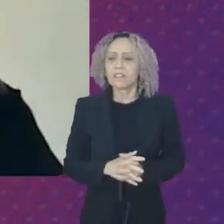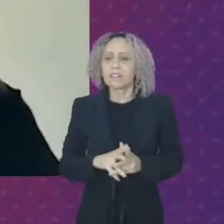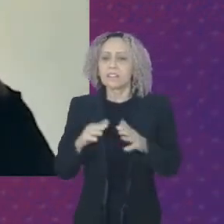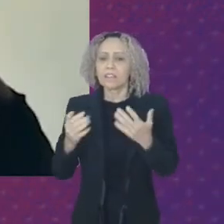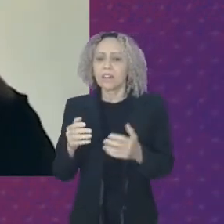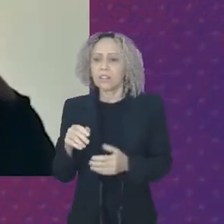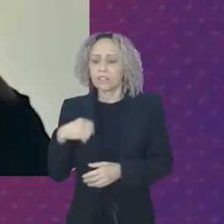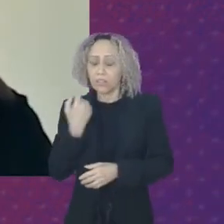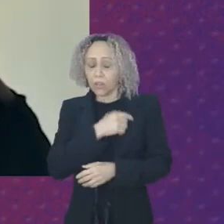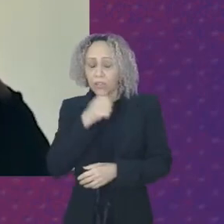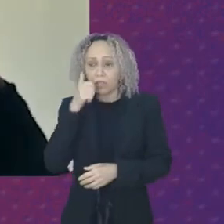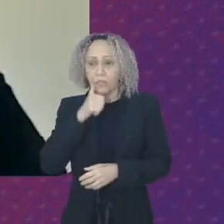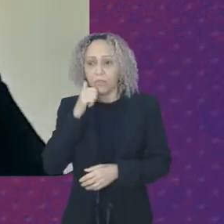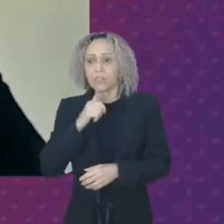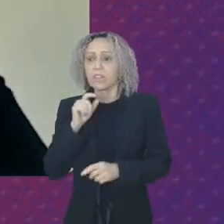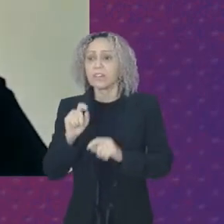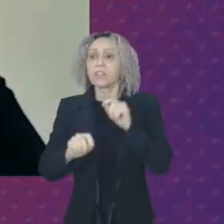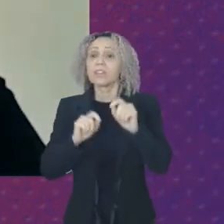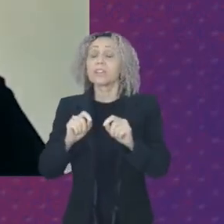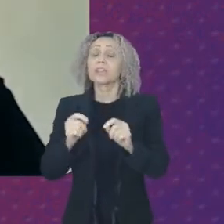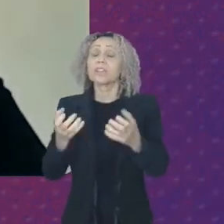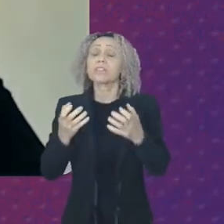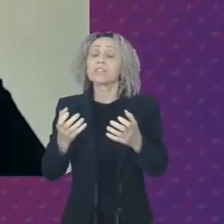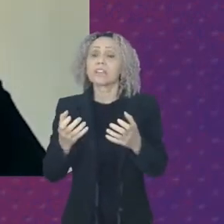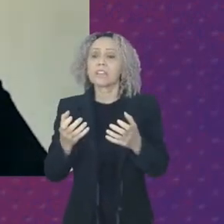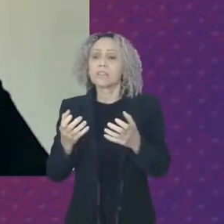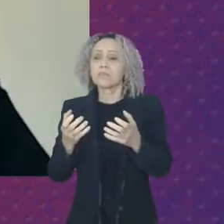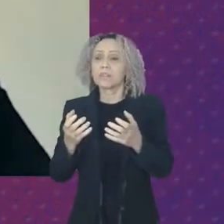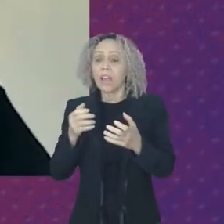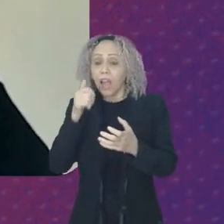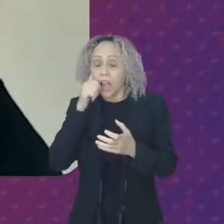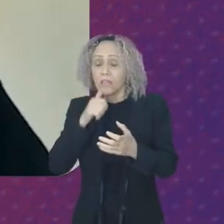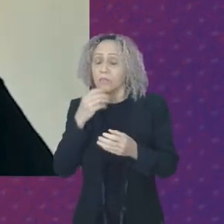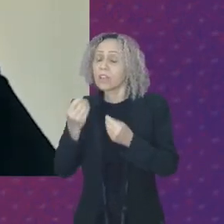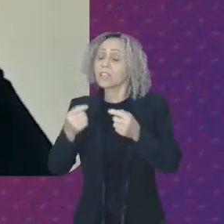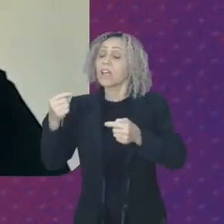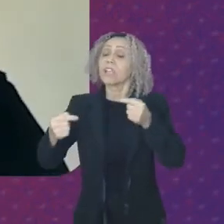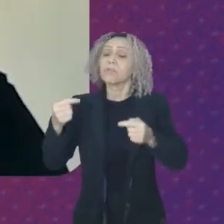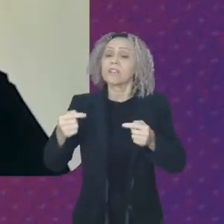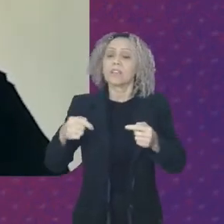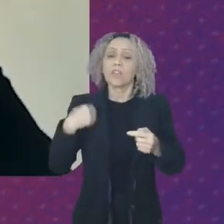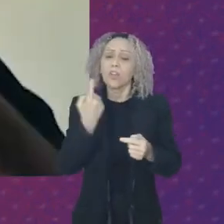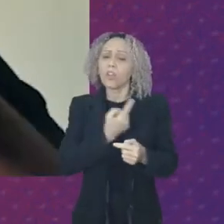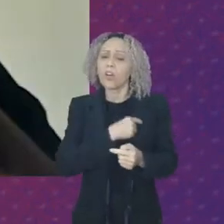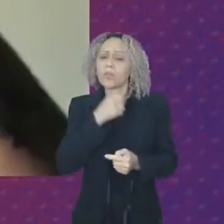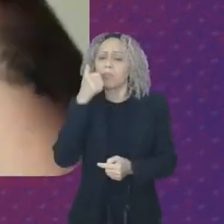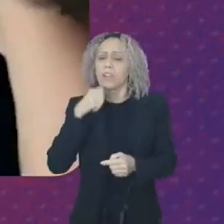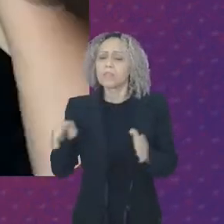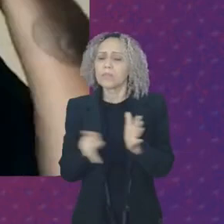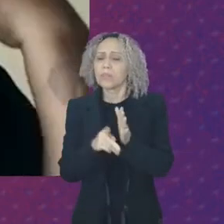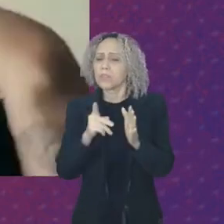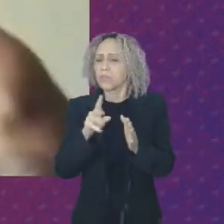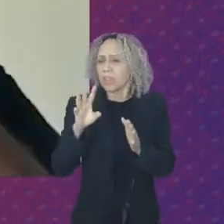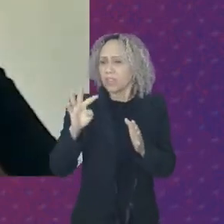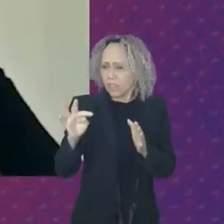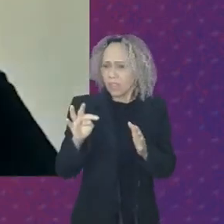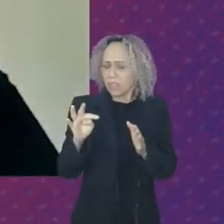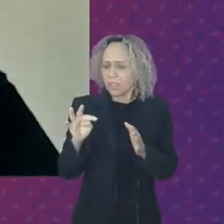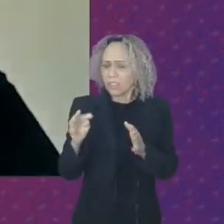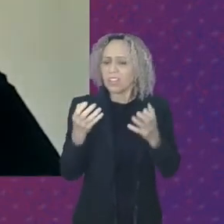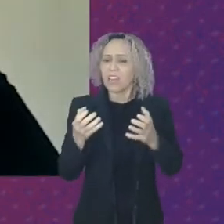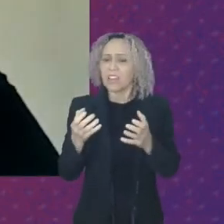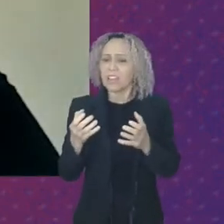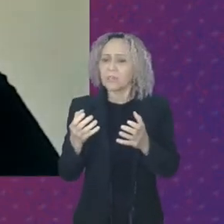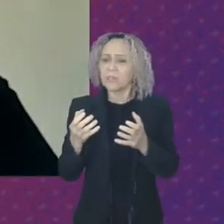precisando, o que nós queremos debater, o que as mulheres que te acompanham querem debater, o que nós, mulheres do PT, queremos para a construção